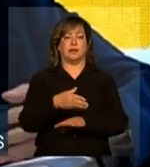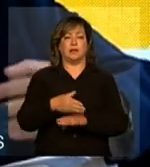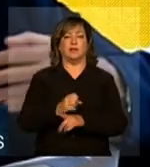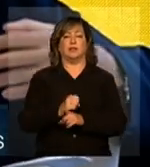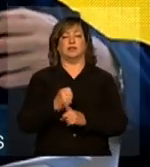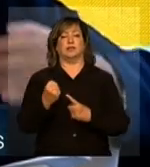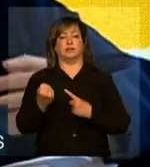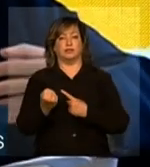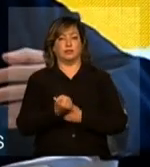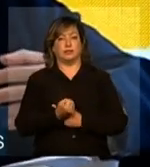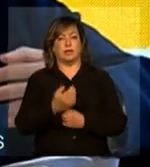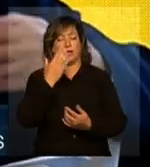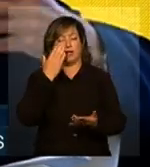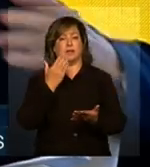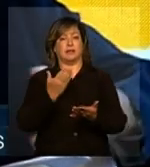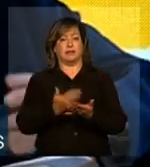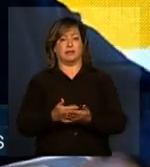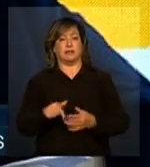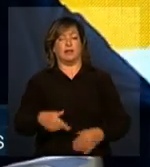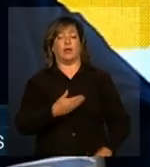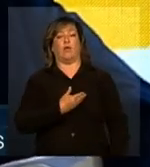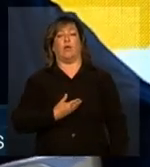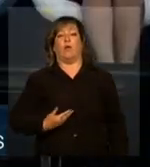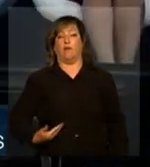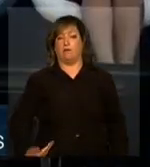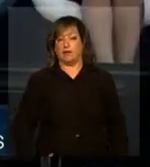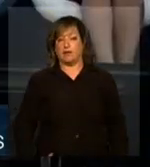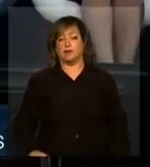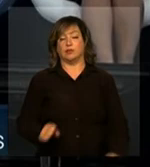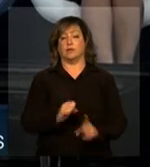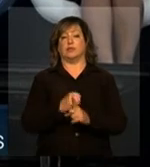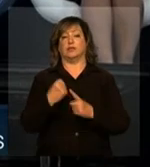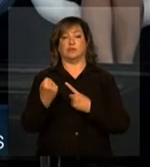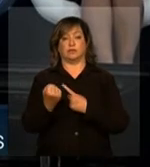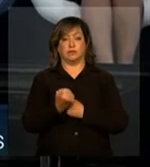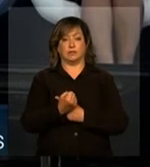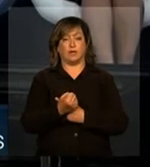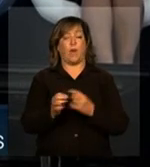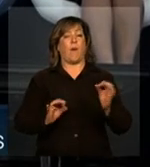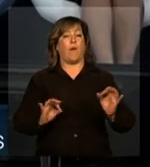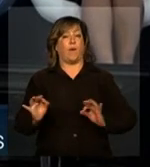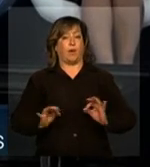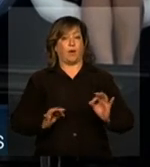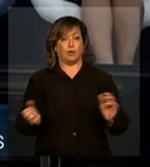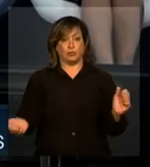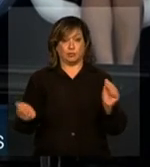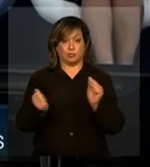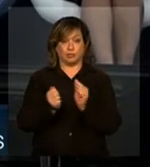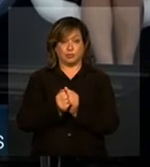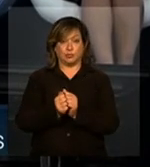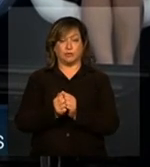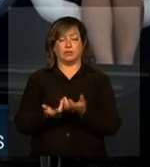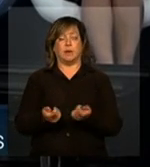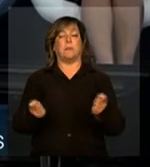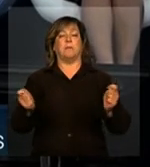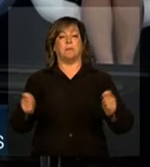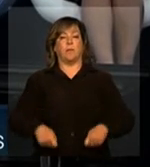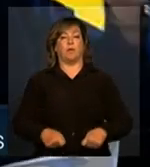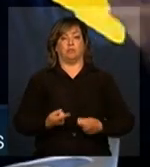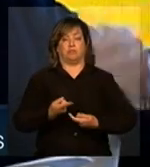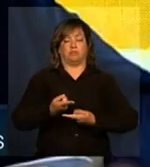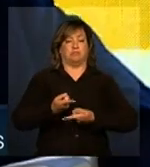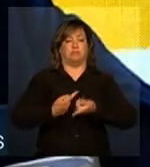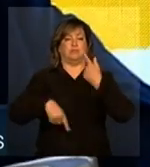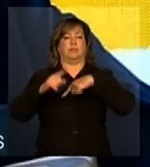social, acreditando que governo e sociedade organizada juntos poderiam dar um